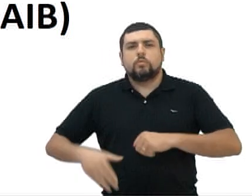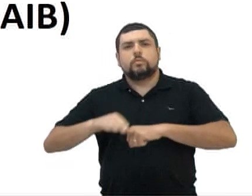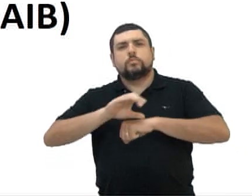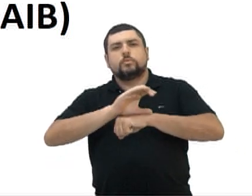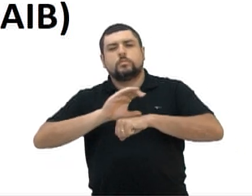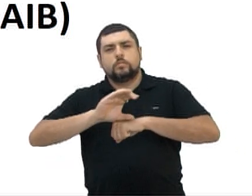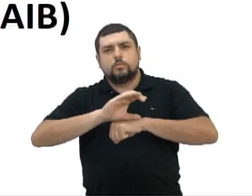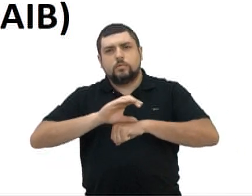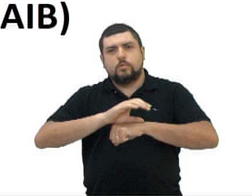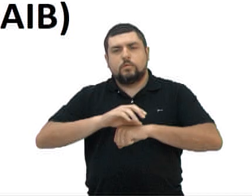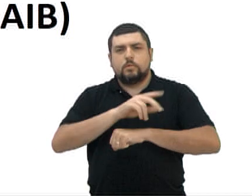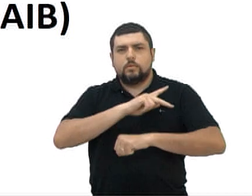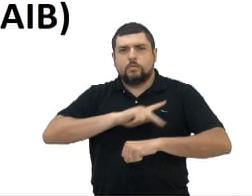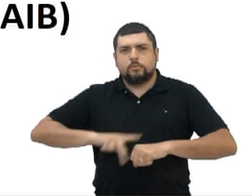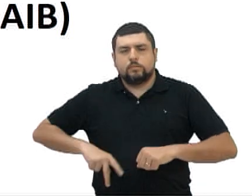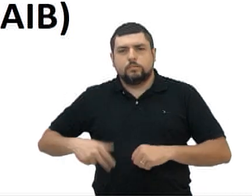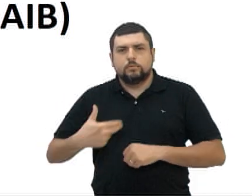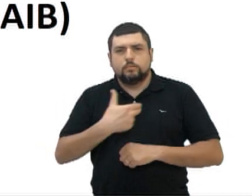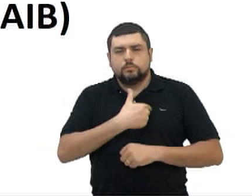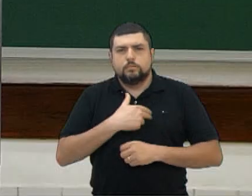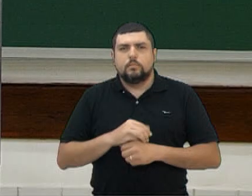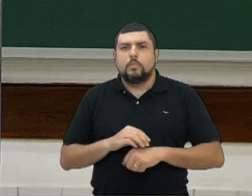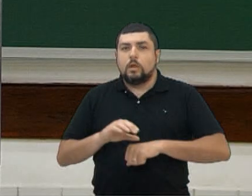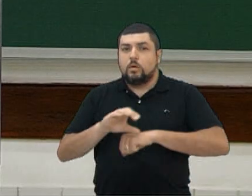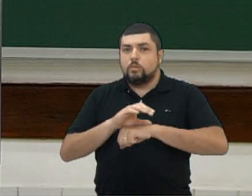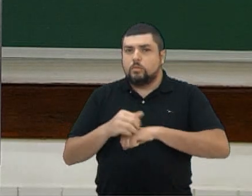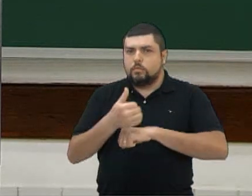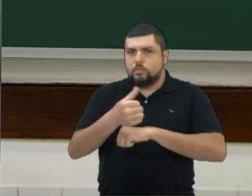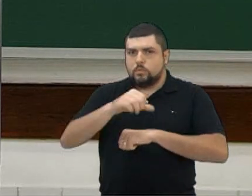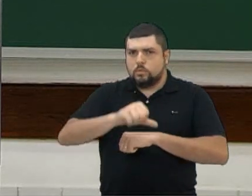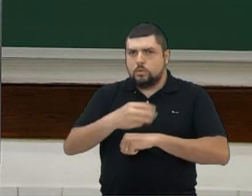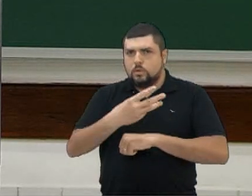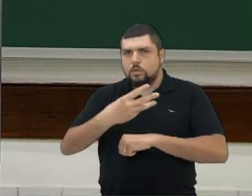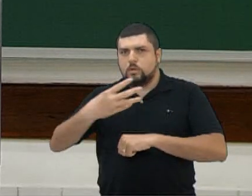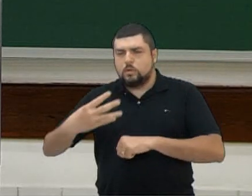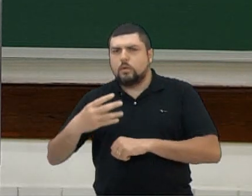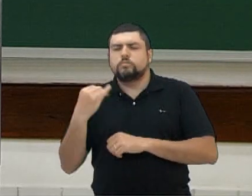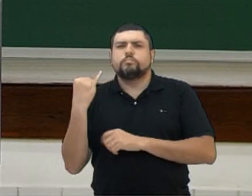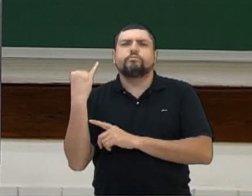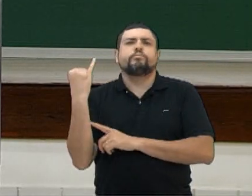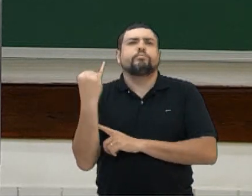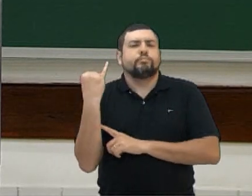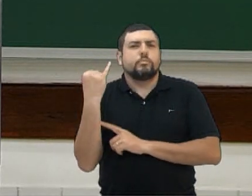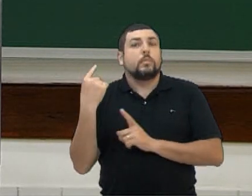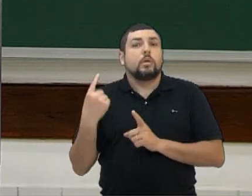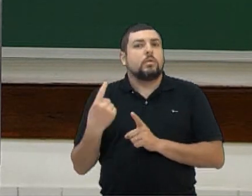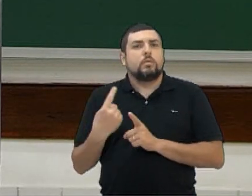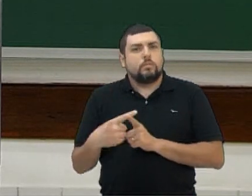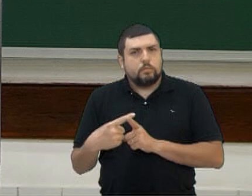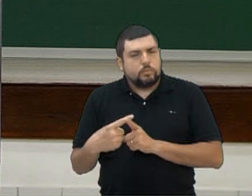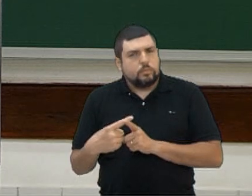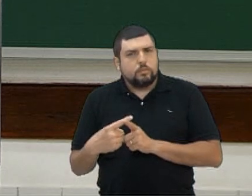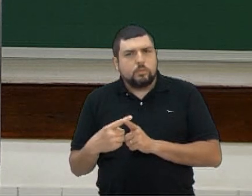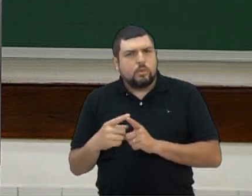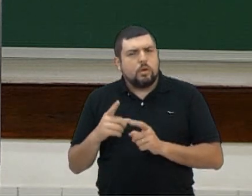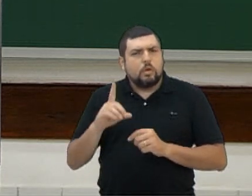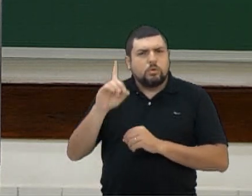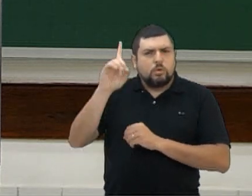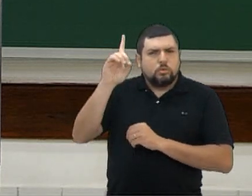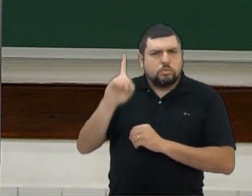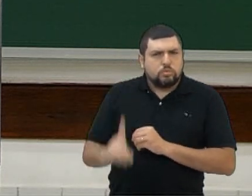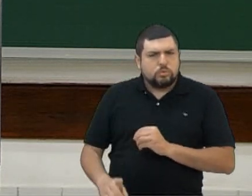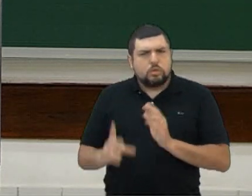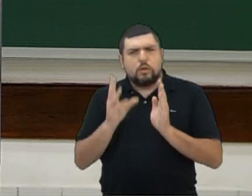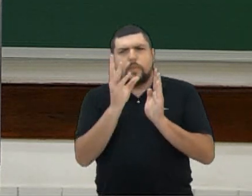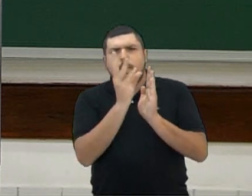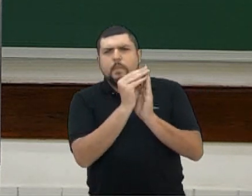presidente Vargas. A Constituição de 34 ela é uma Constituição bastante importante porque ela representa a conquista de muitos direitos que não